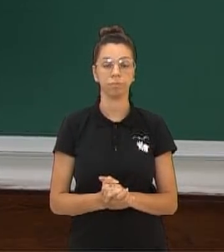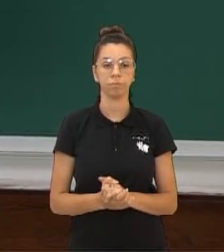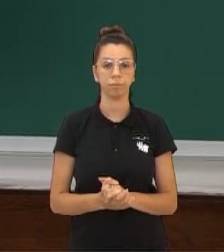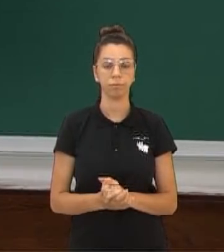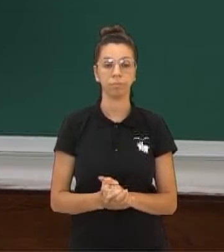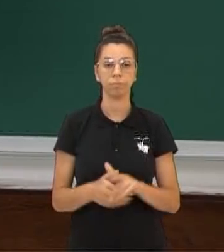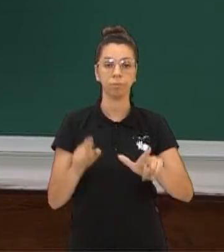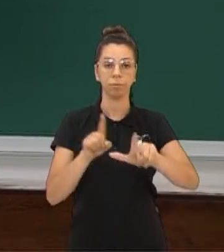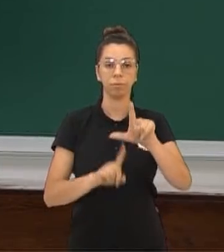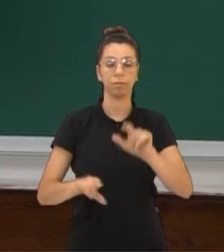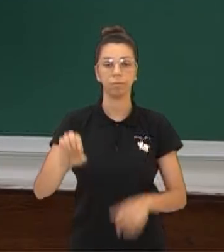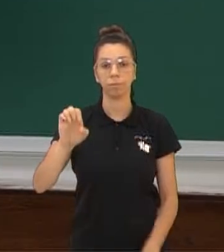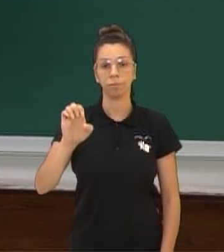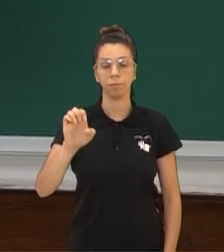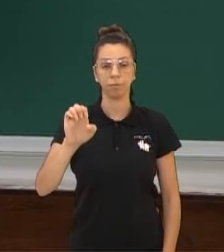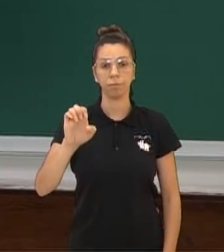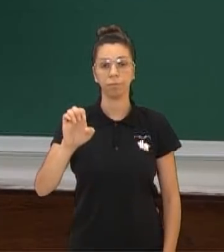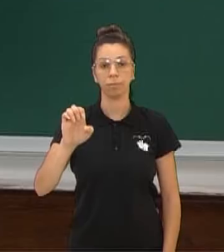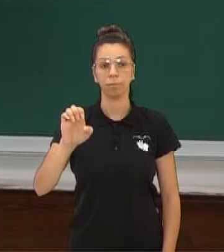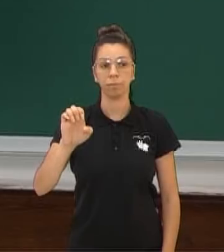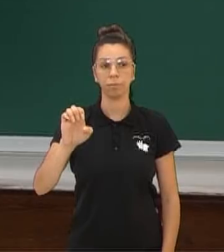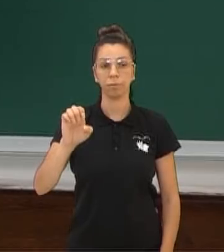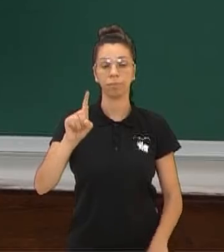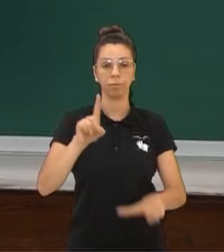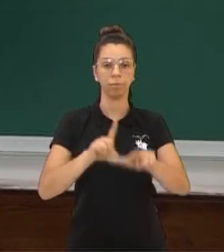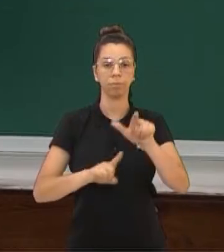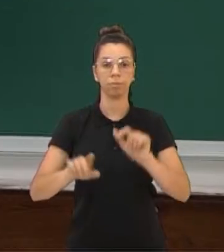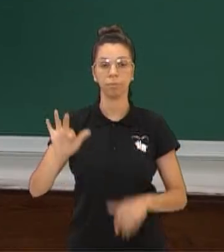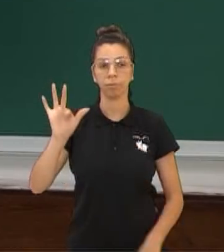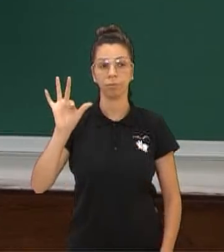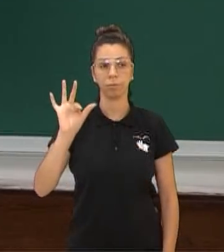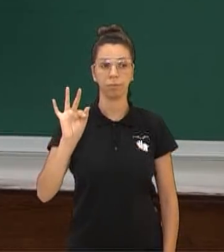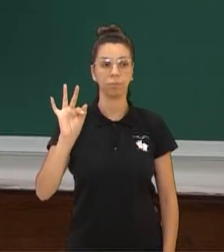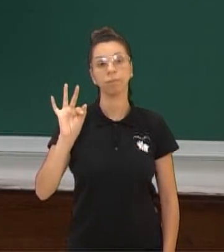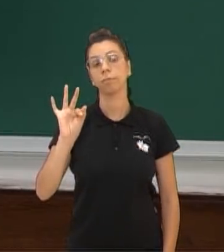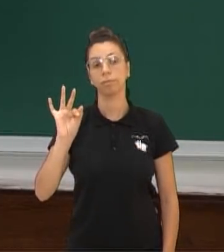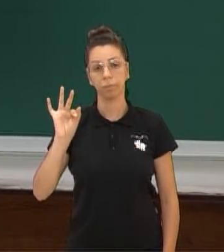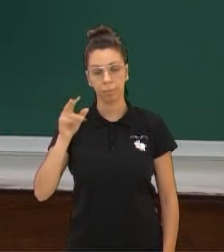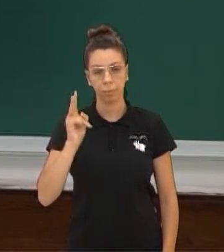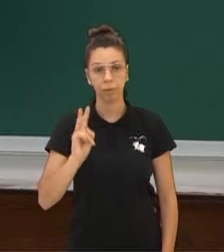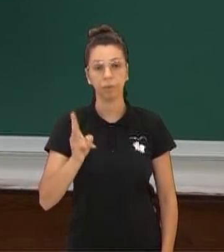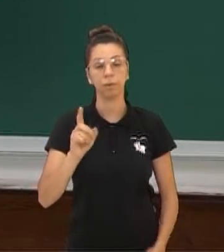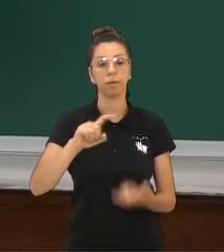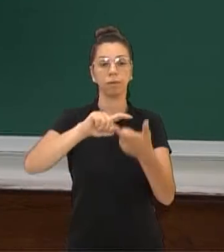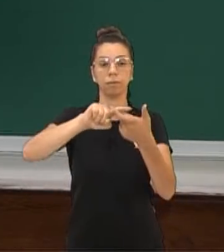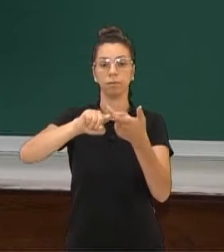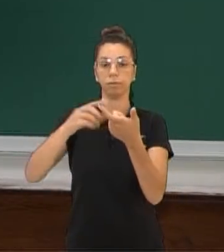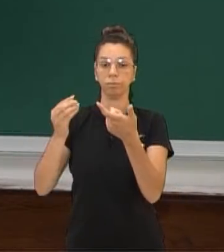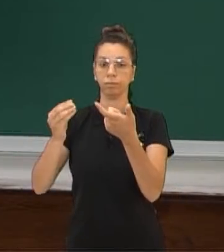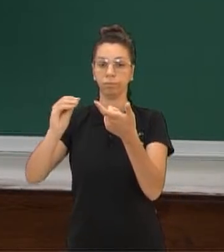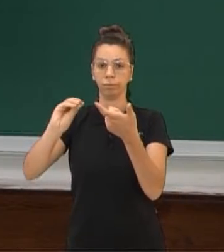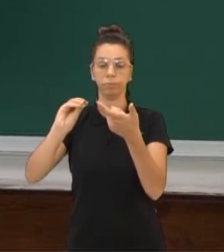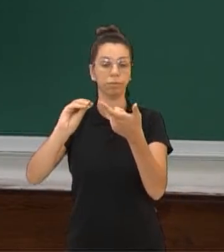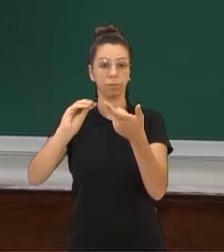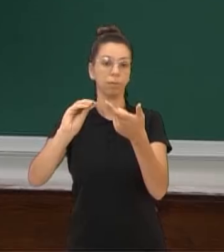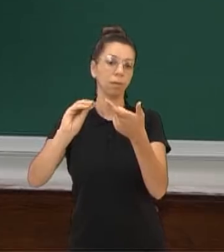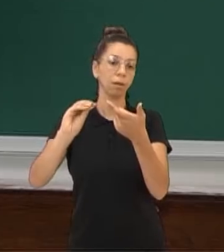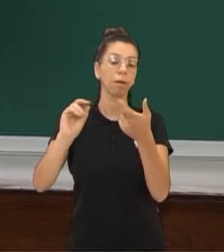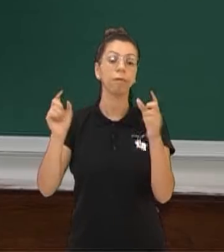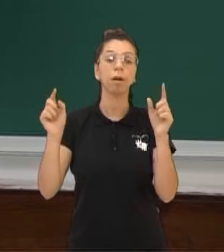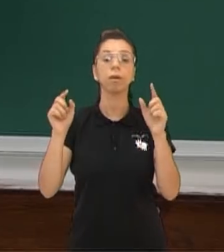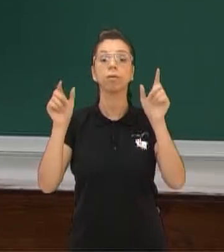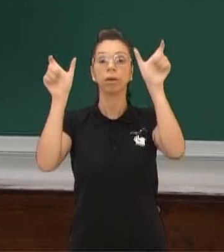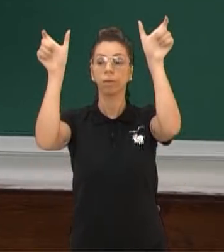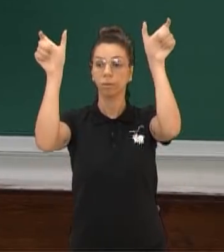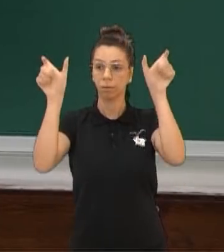Illegal, que é a letter A. E na letter F, wireless. Temos novamente ali um sufixo less. E aí você vai relacionar